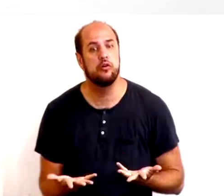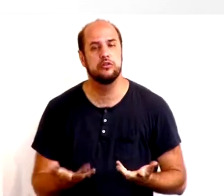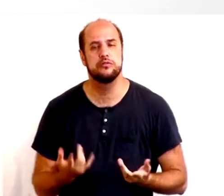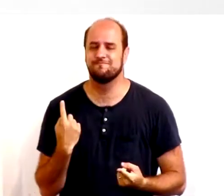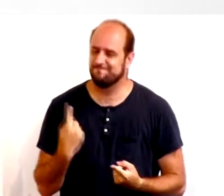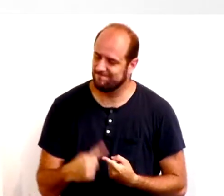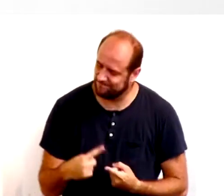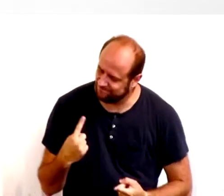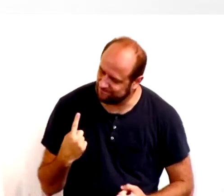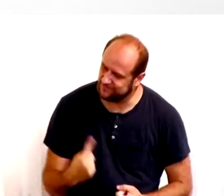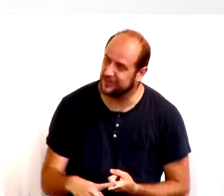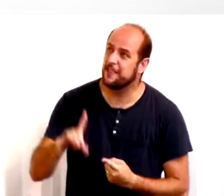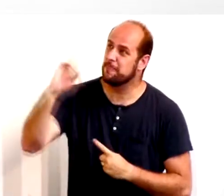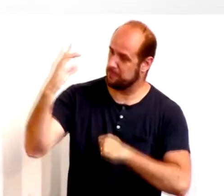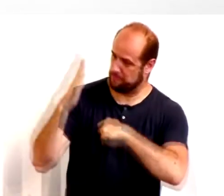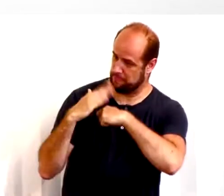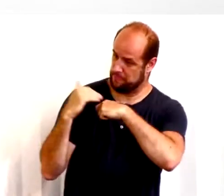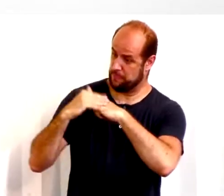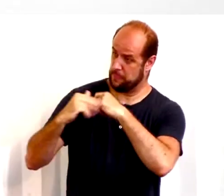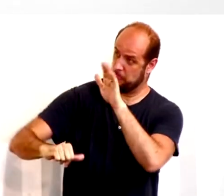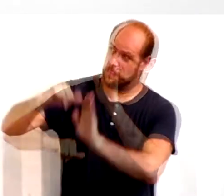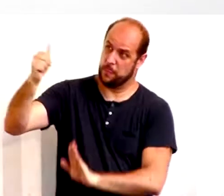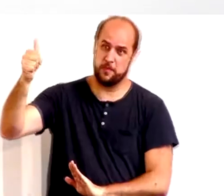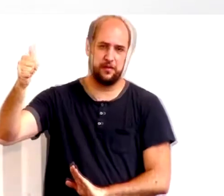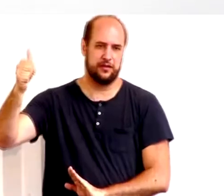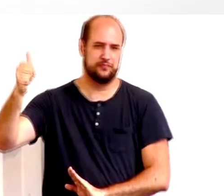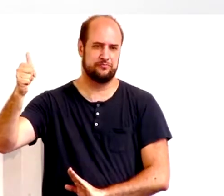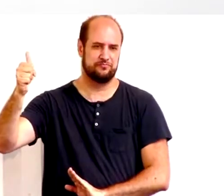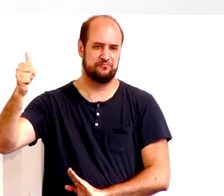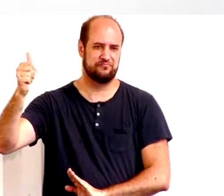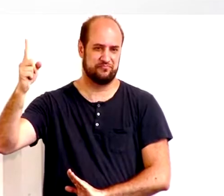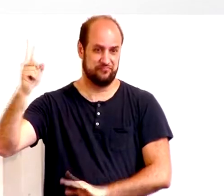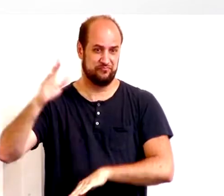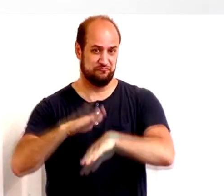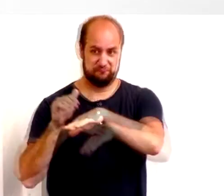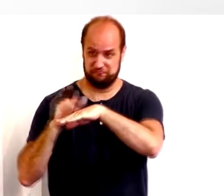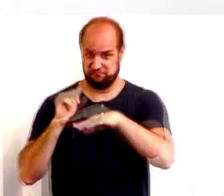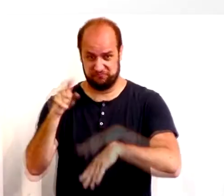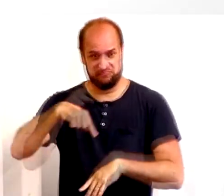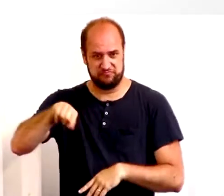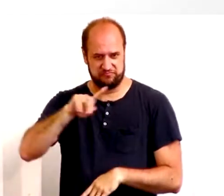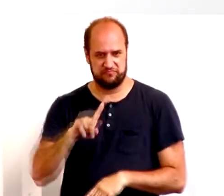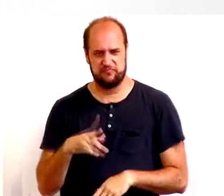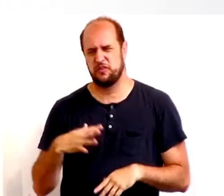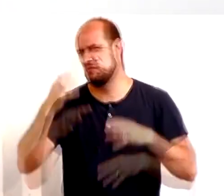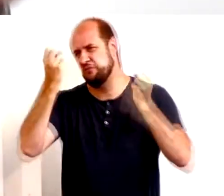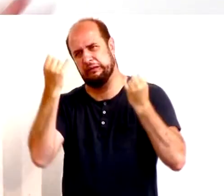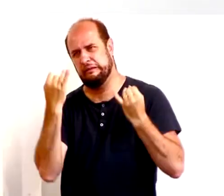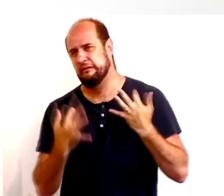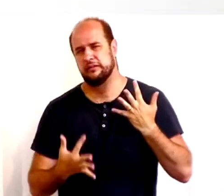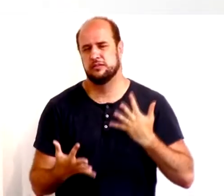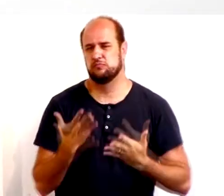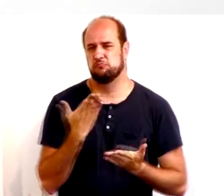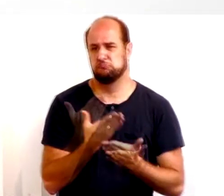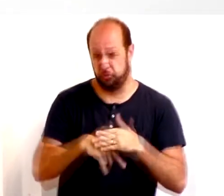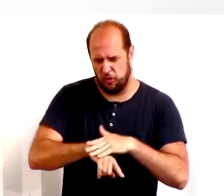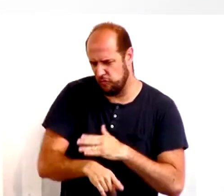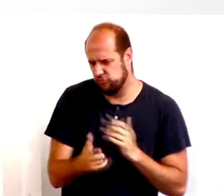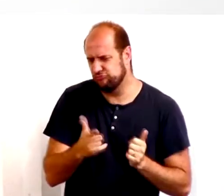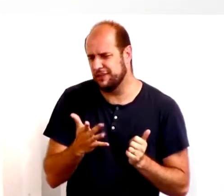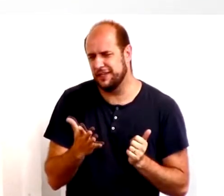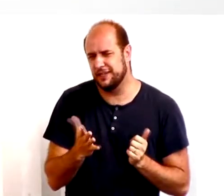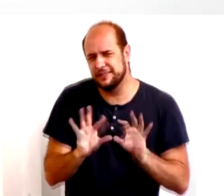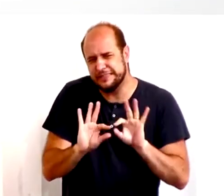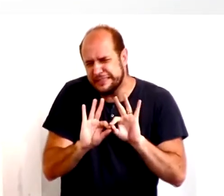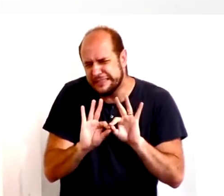nós fomos chamados. Pode ser que a gente não tenha explicação teórica, teológica, pode ser que não, mas